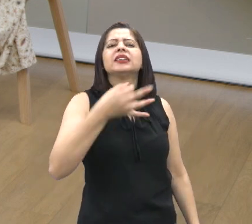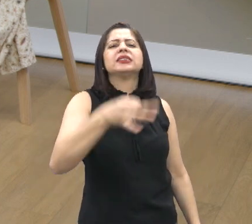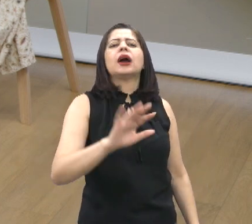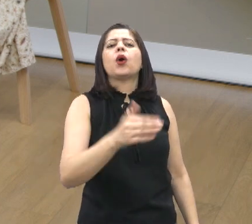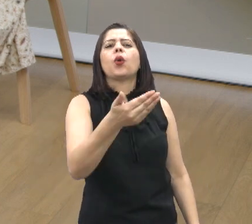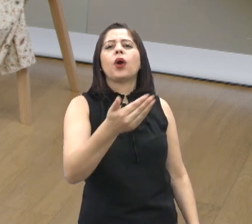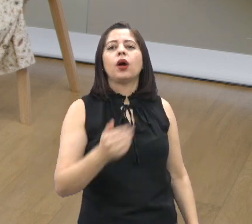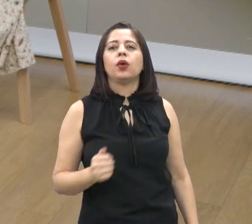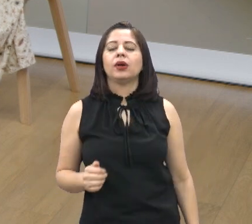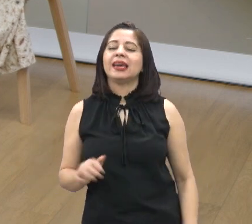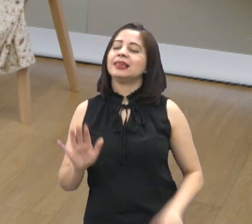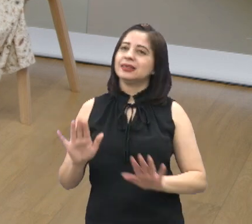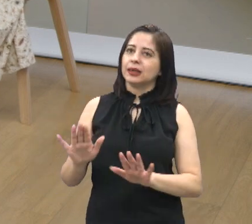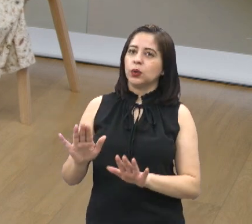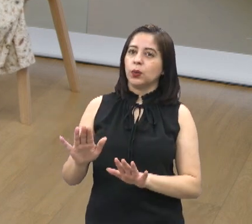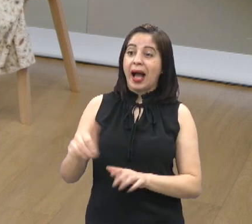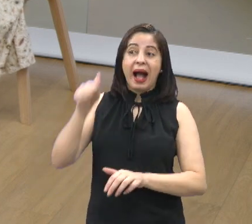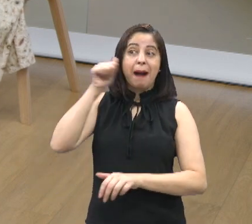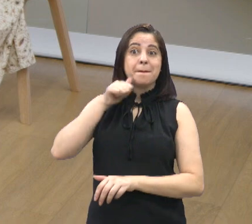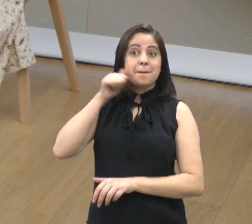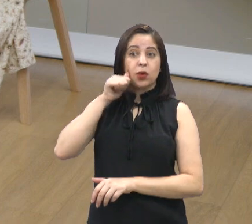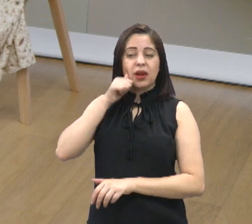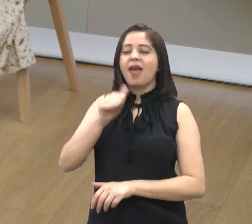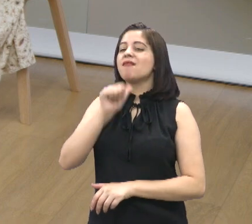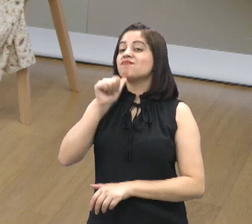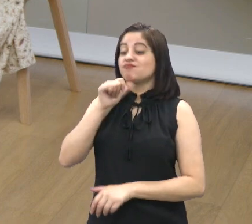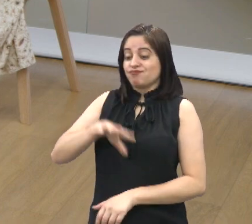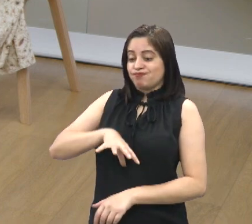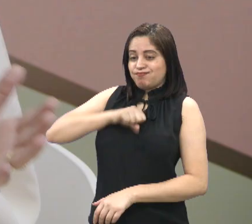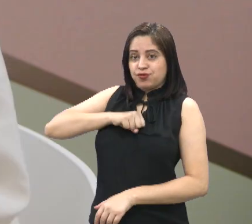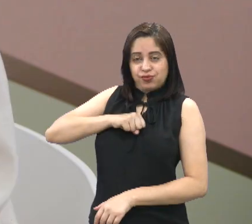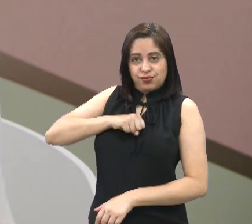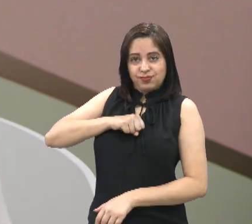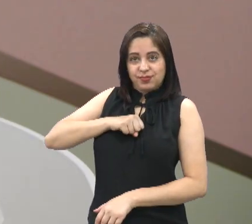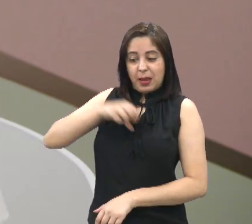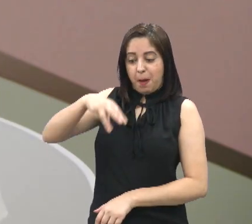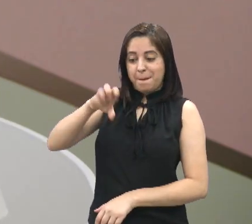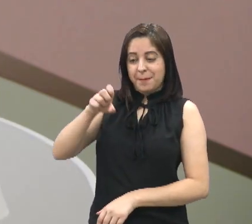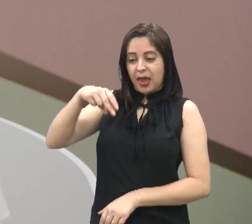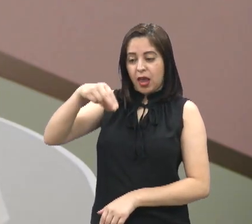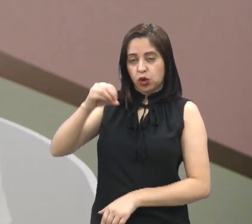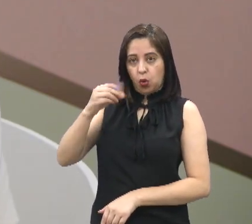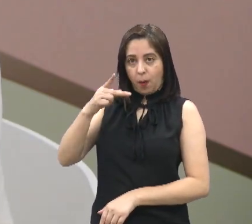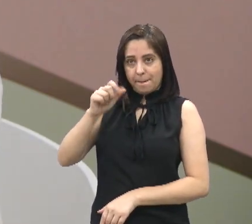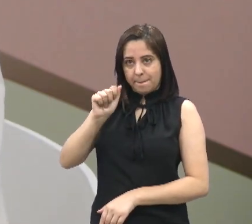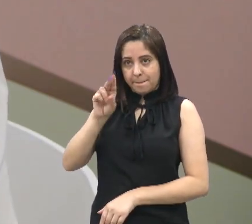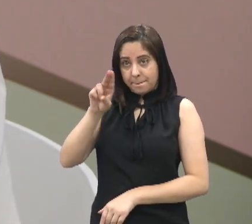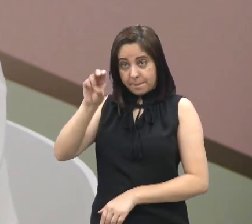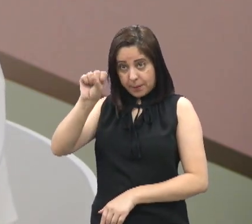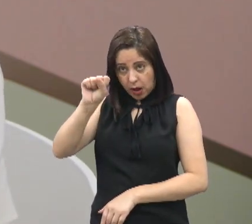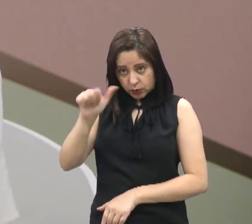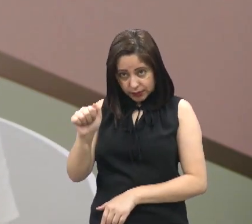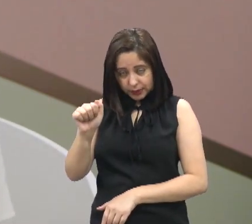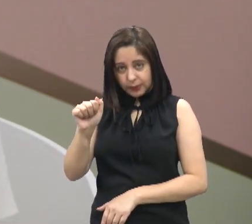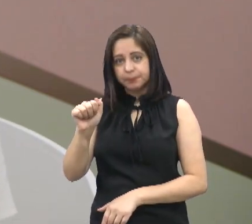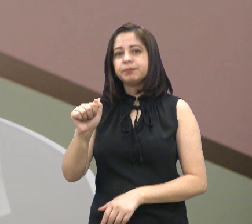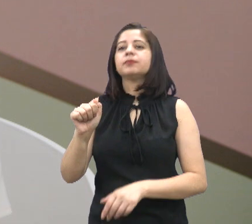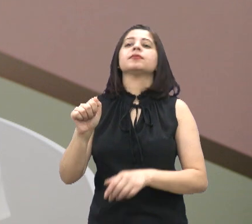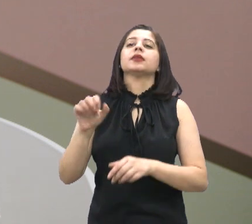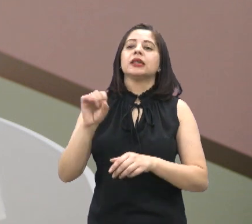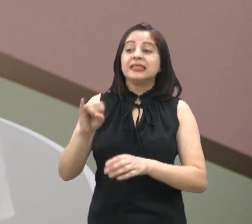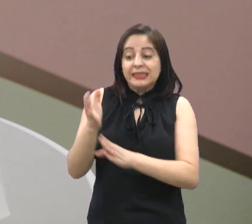bom procurar? Pausa, né? Se o paciente, antes disso, se o paciente tiver alguns fatores de risco, doença inflamatória,